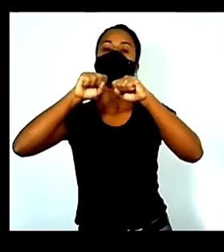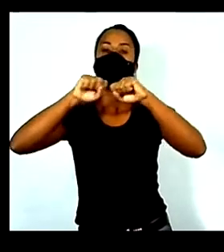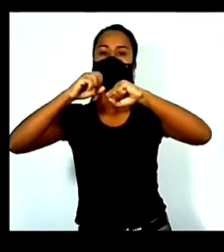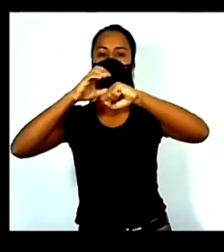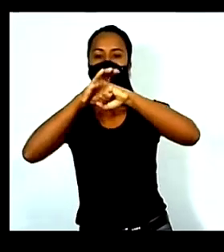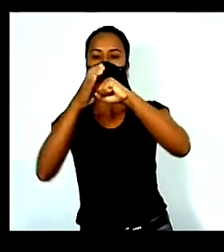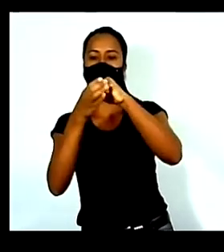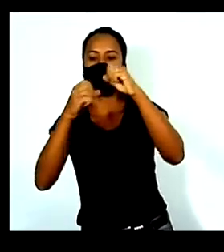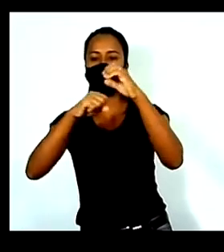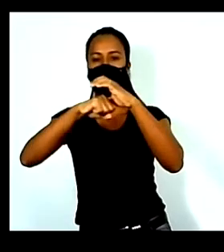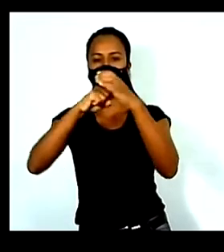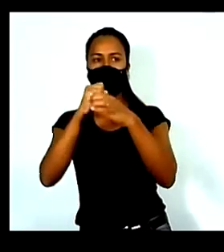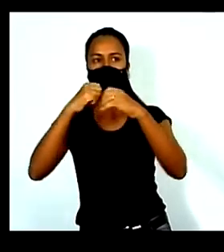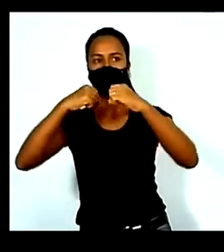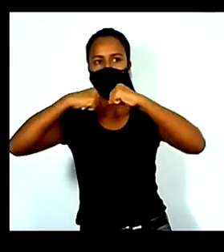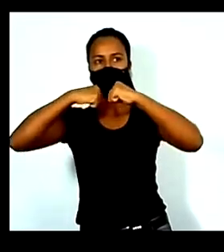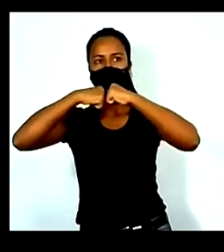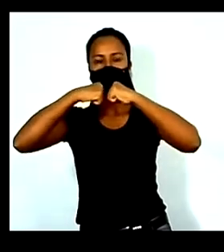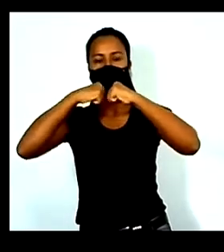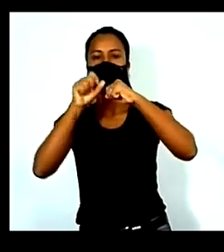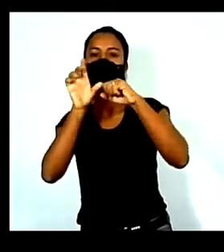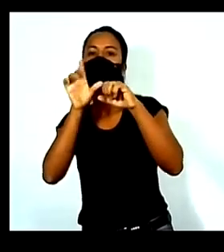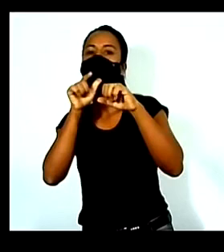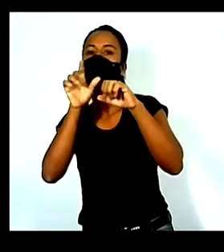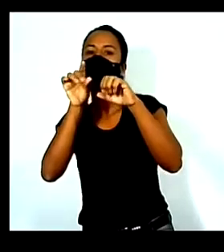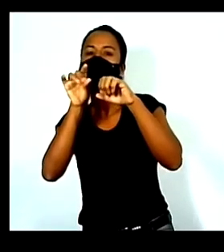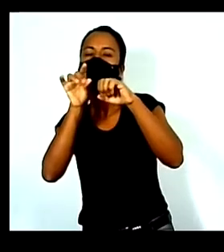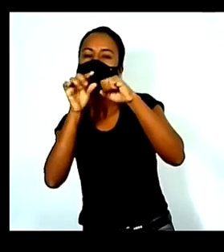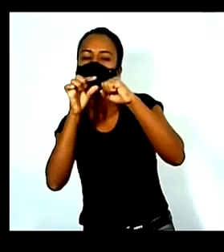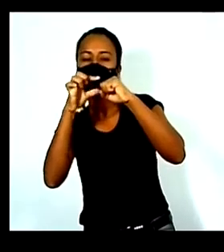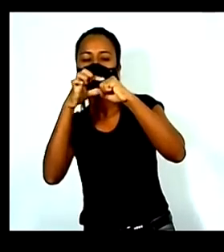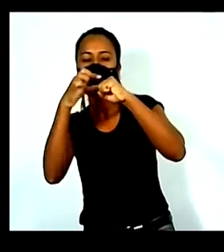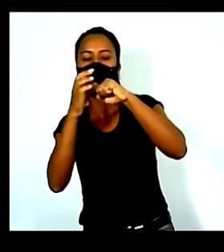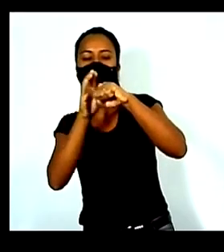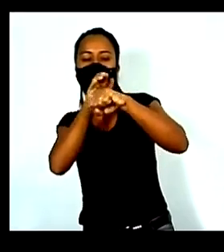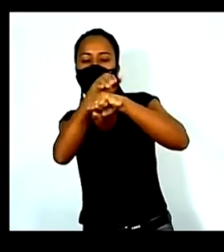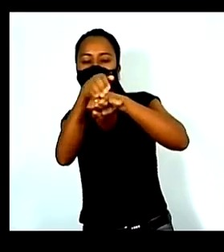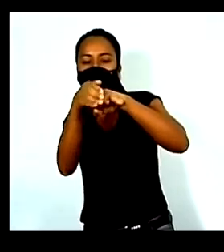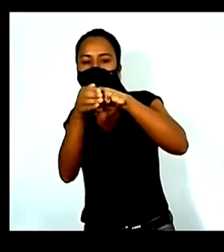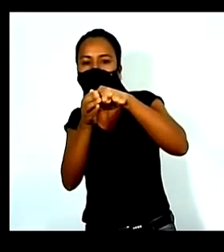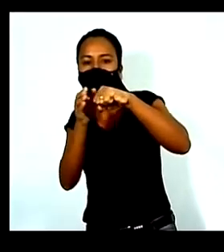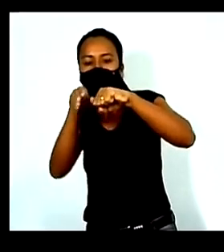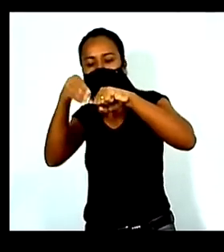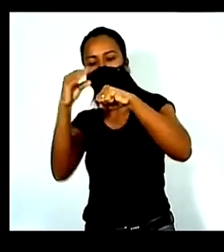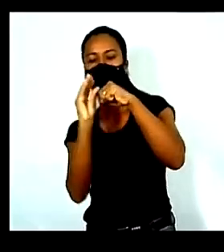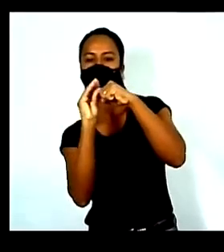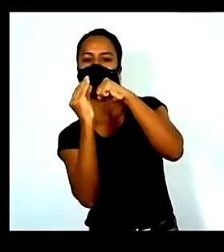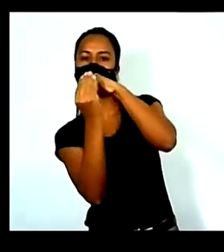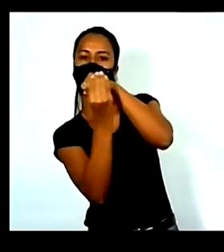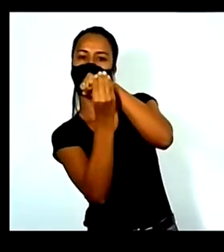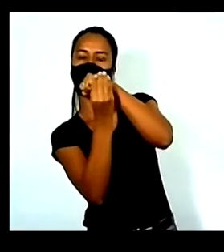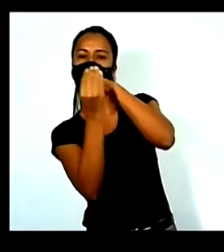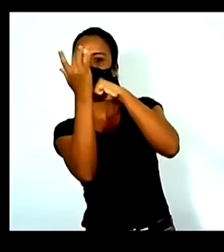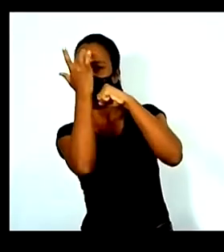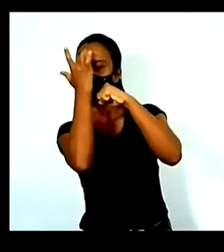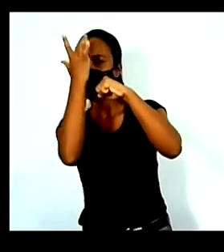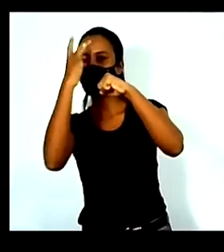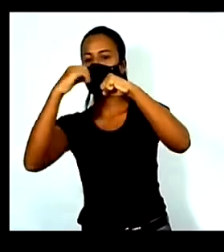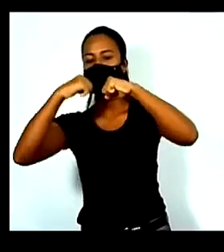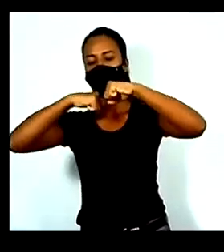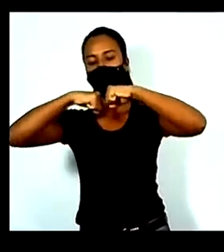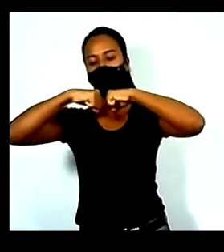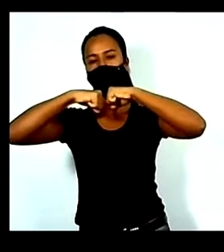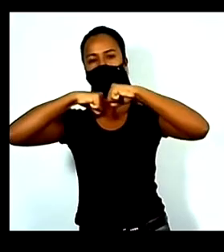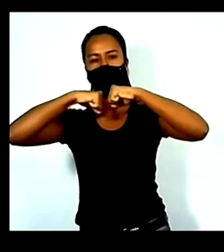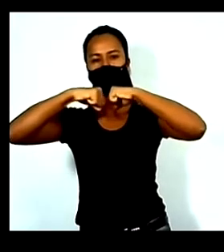por isso que é importante essas articulações e esse líquido sinovial aí, no meio desses ossos, para facilitar a movimentação.